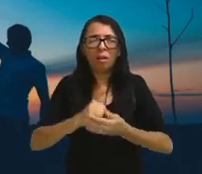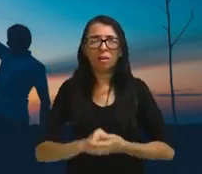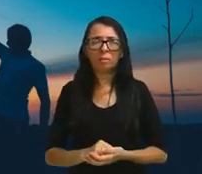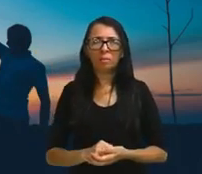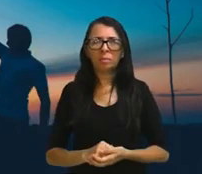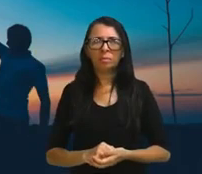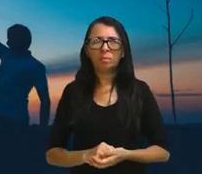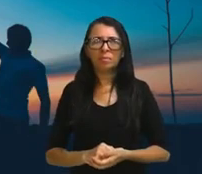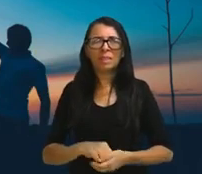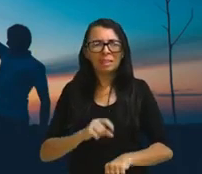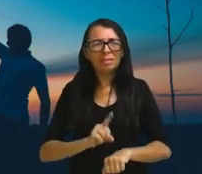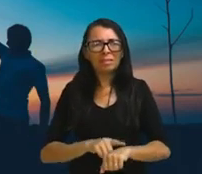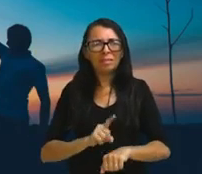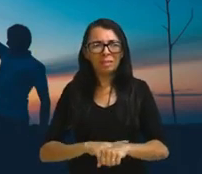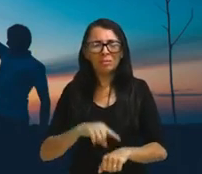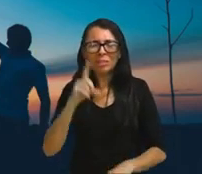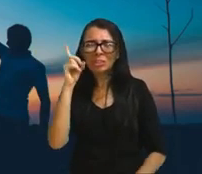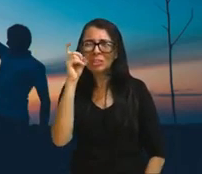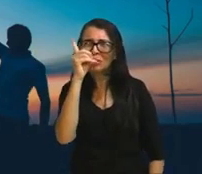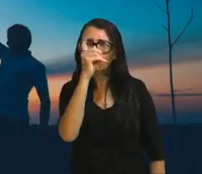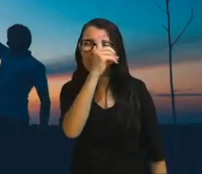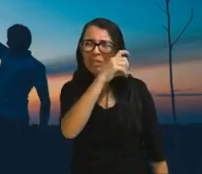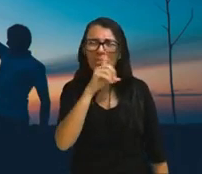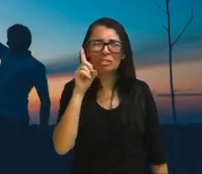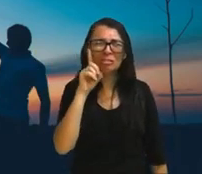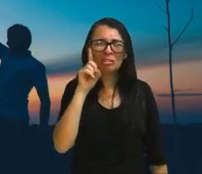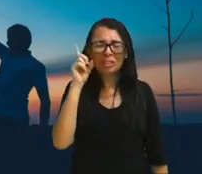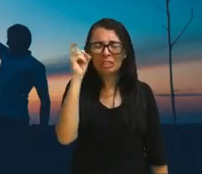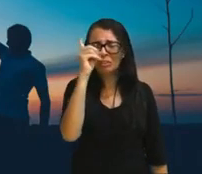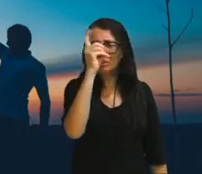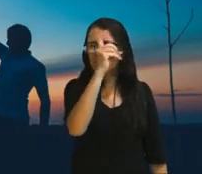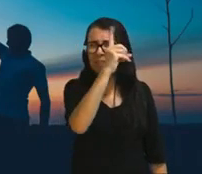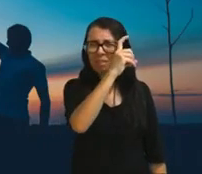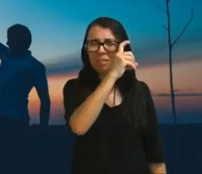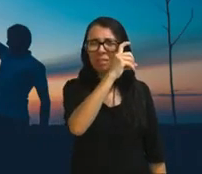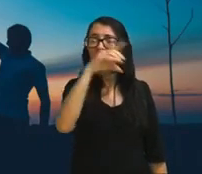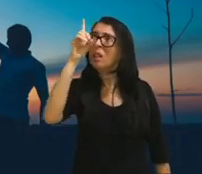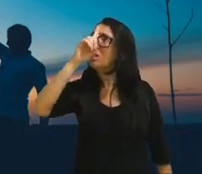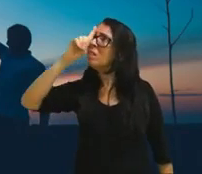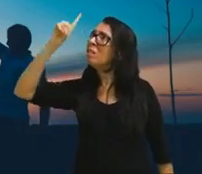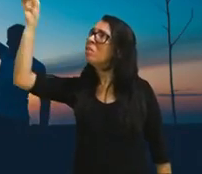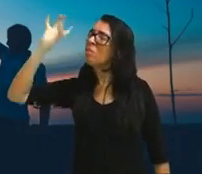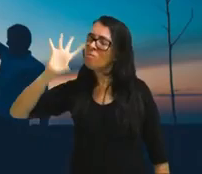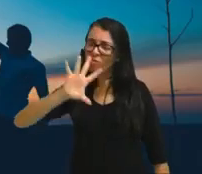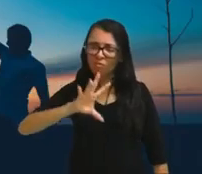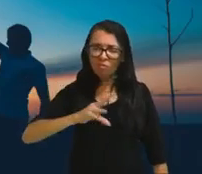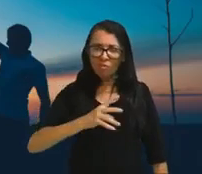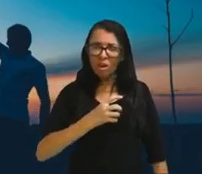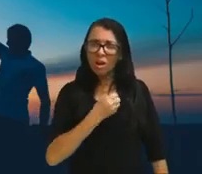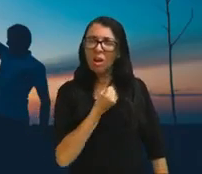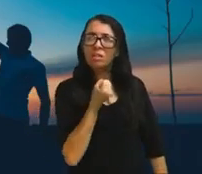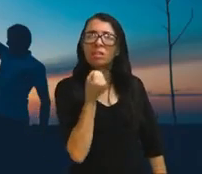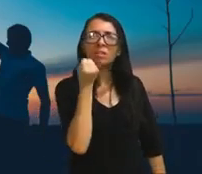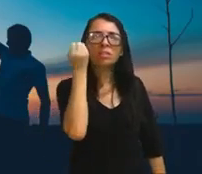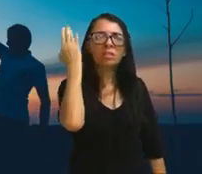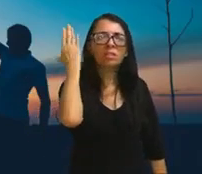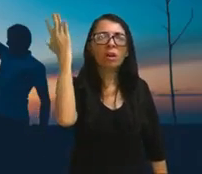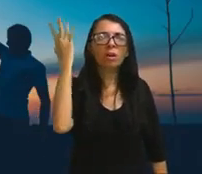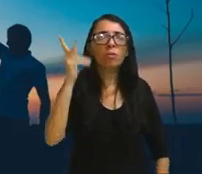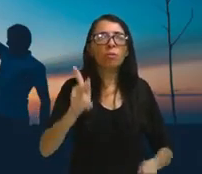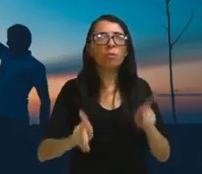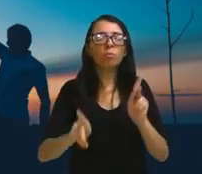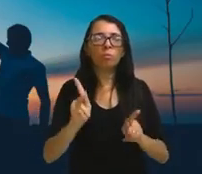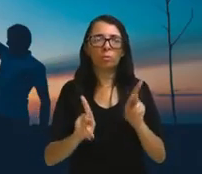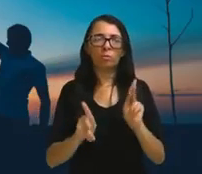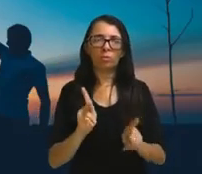o seu povo e cuida dos que procuram a sua proteção. Procure a